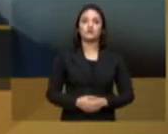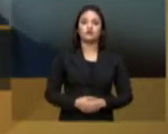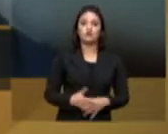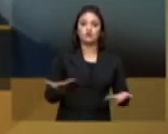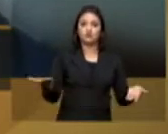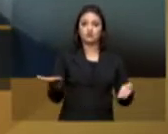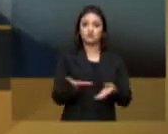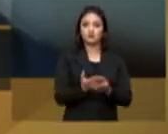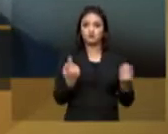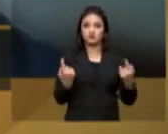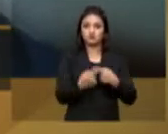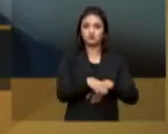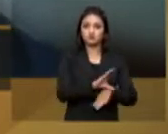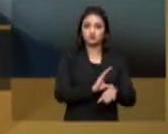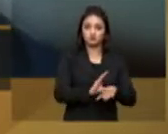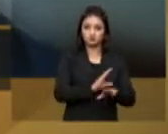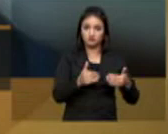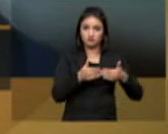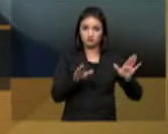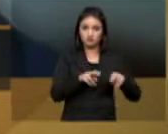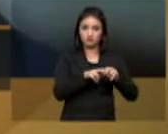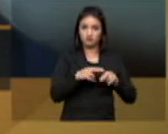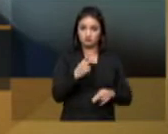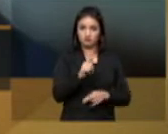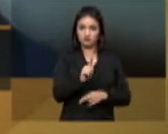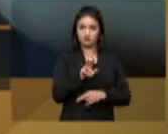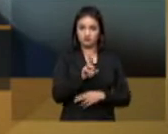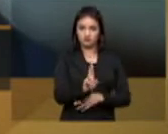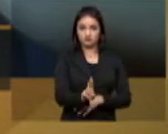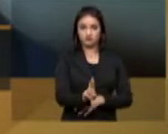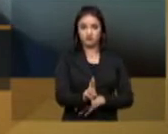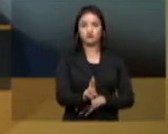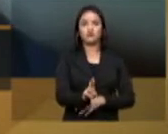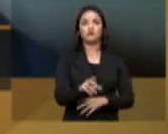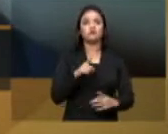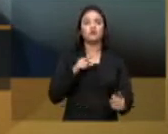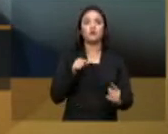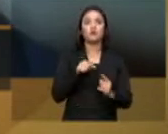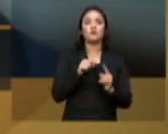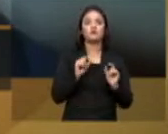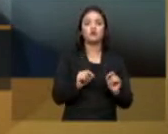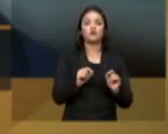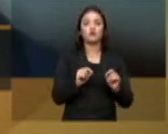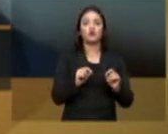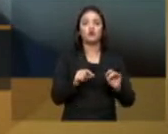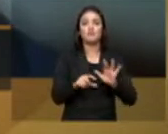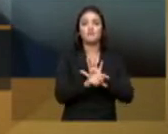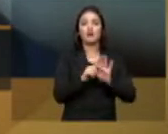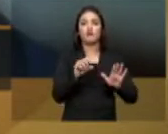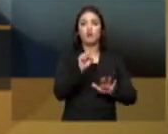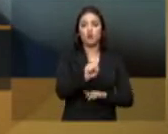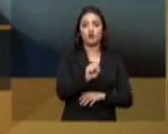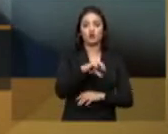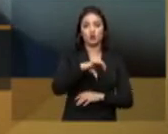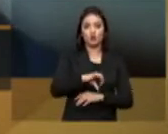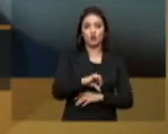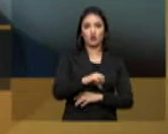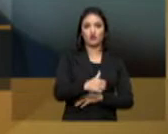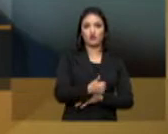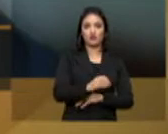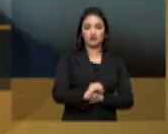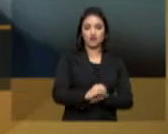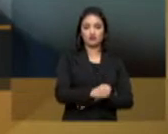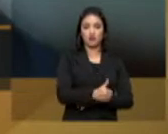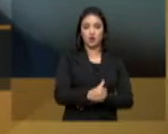inconstitucionalidade ajuizada pelo PGR, tendo por objeto os parágrafos 8º, 9º, 10 e